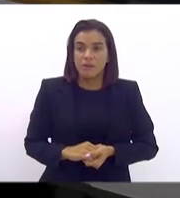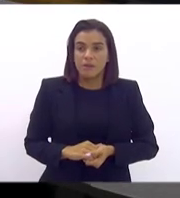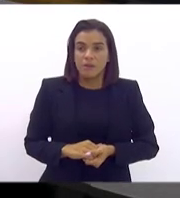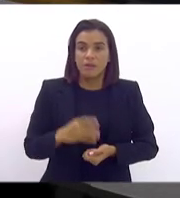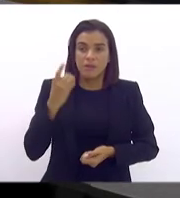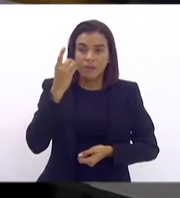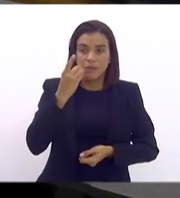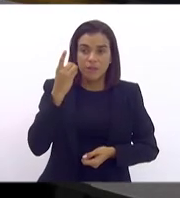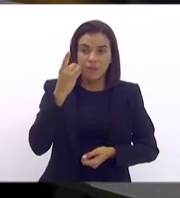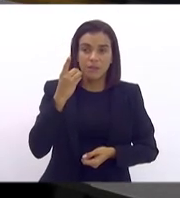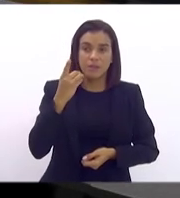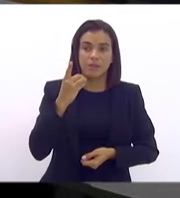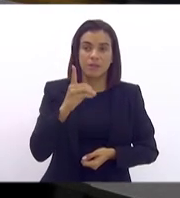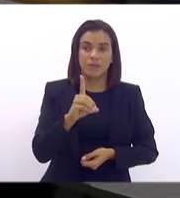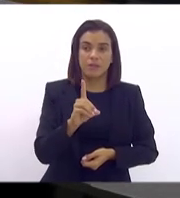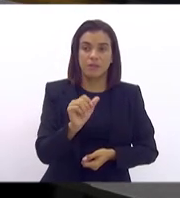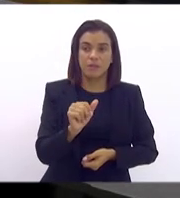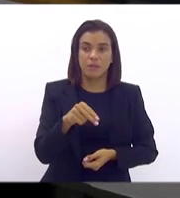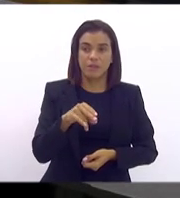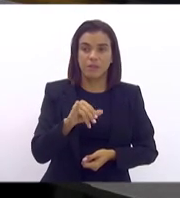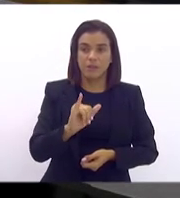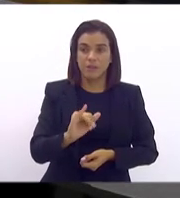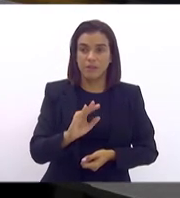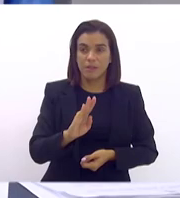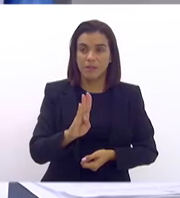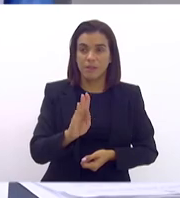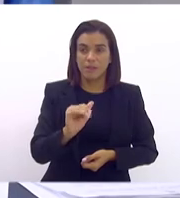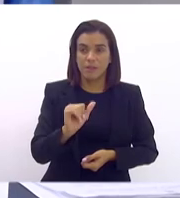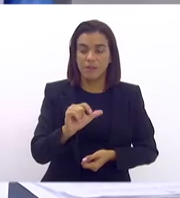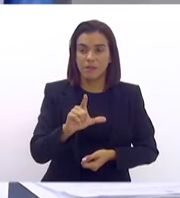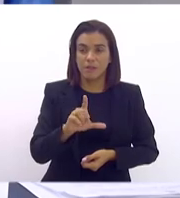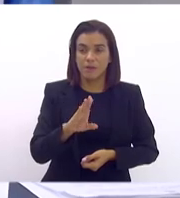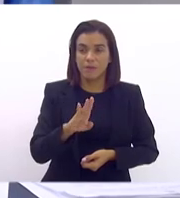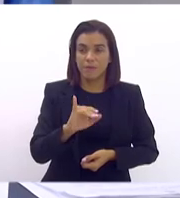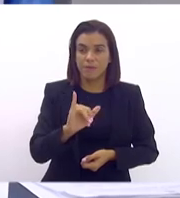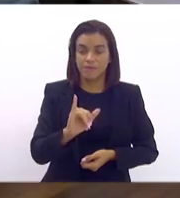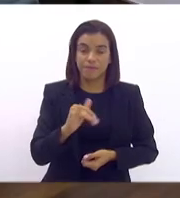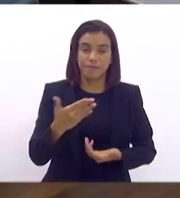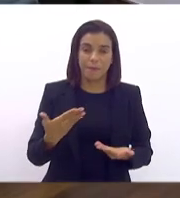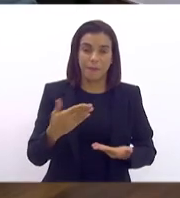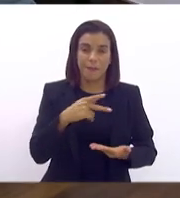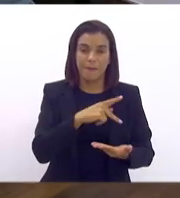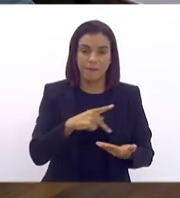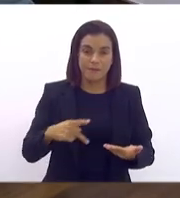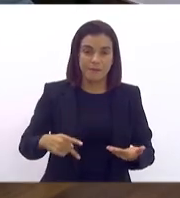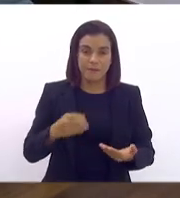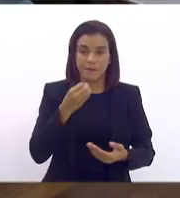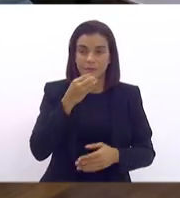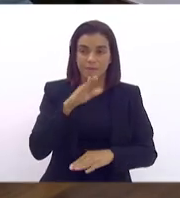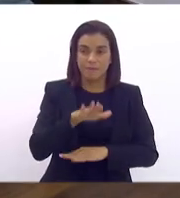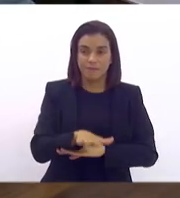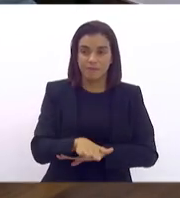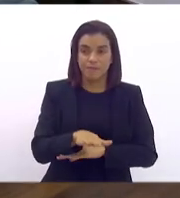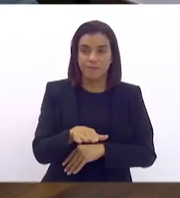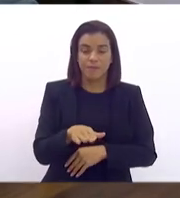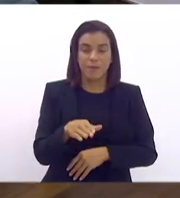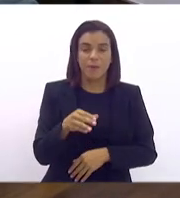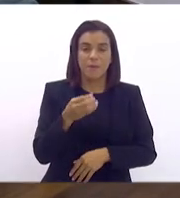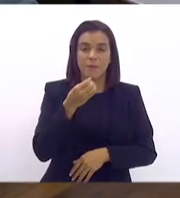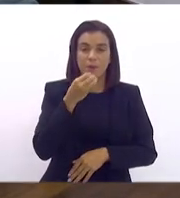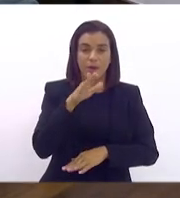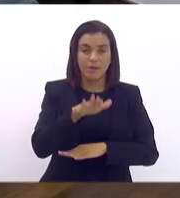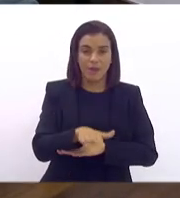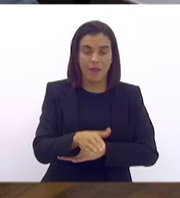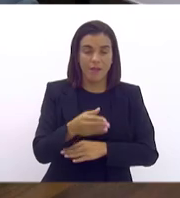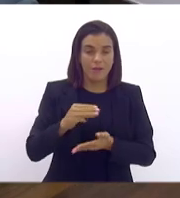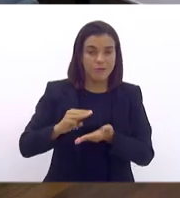Deputada Dani Balbo, gostaria de fazer alguma consideração? Bom, presidenta, boa tarde. Boa tarde aos demais